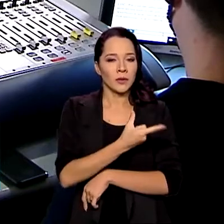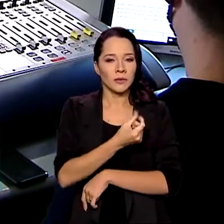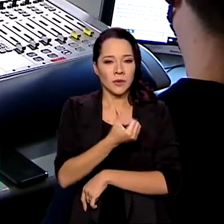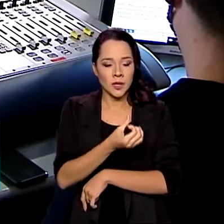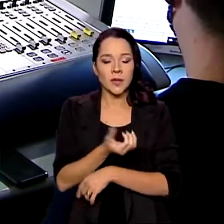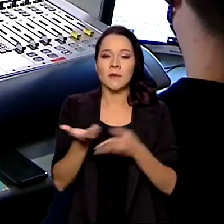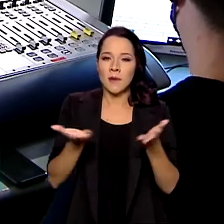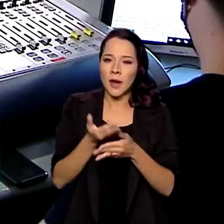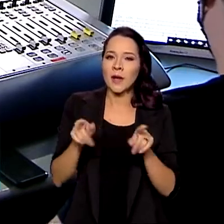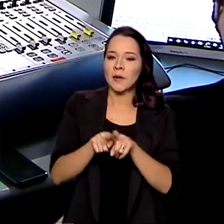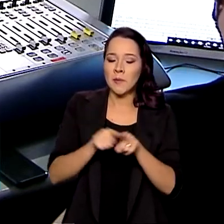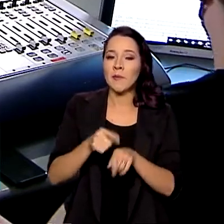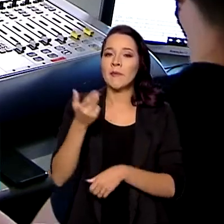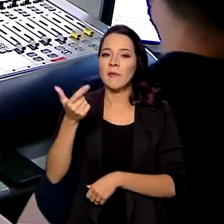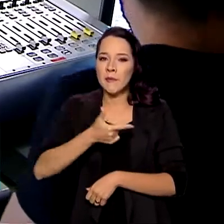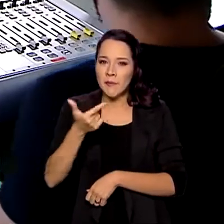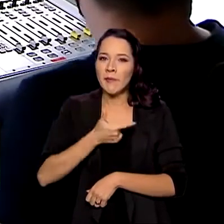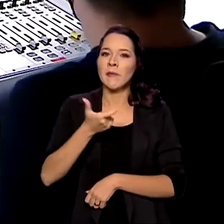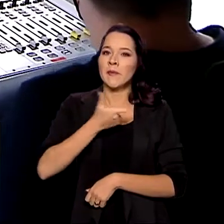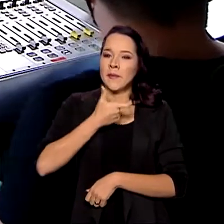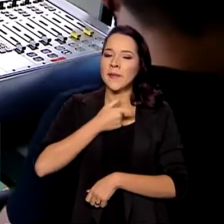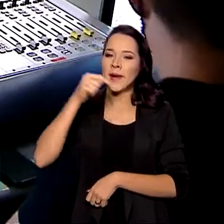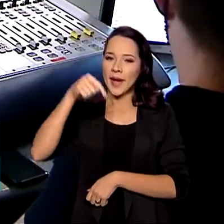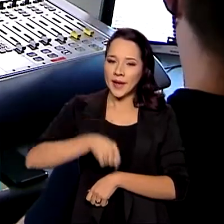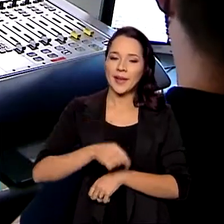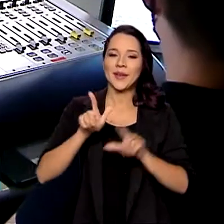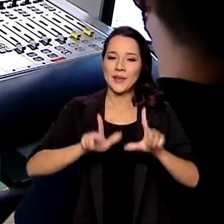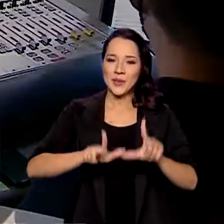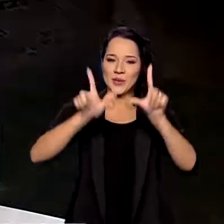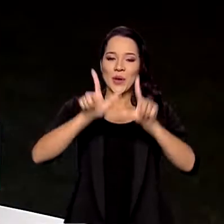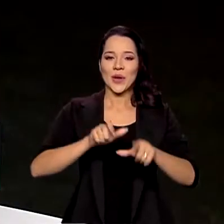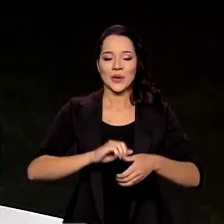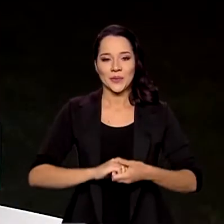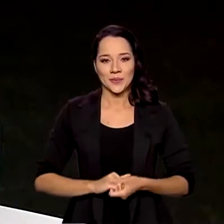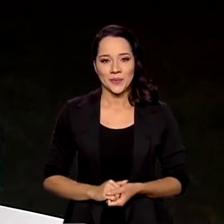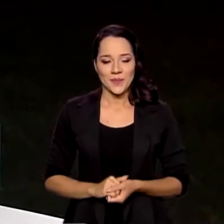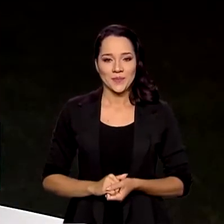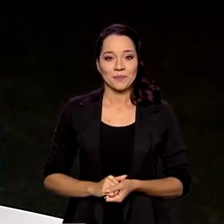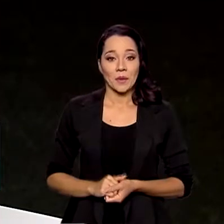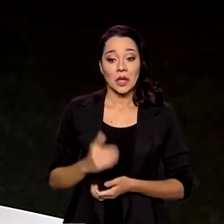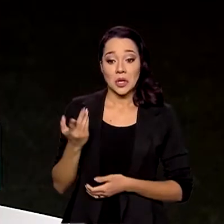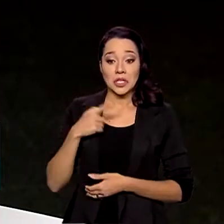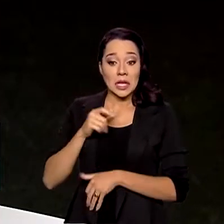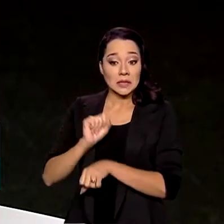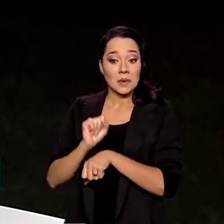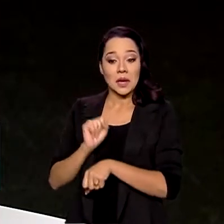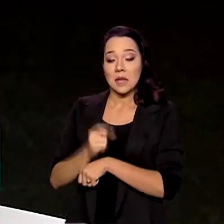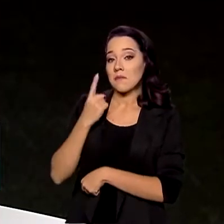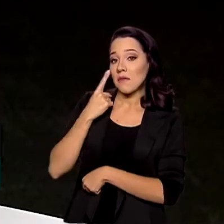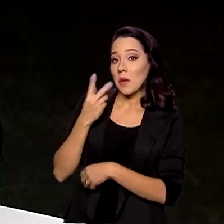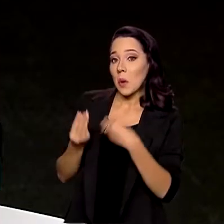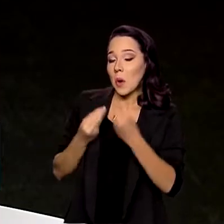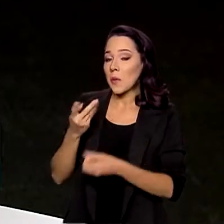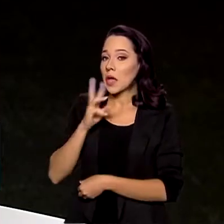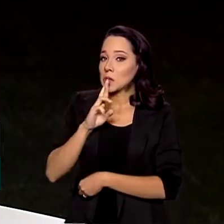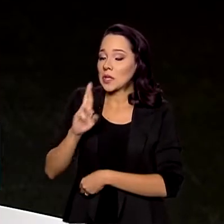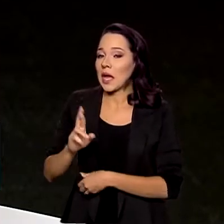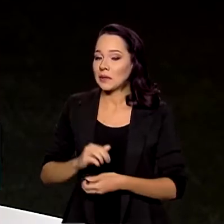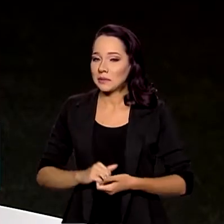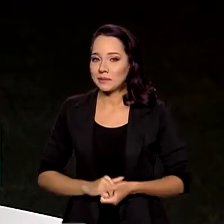agora buscam uma segunda dobradinha aqui em Tóquio. A prova do Ricardo está em andamento, a gente está aguardando para ver como é que ele